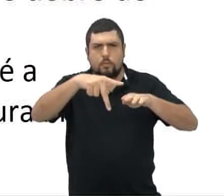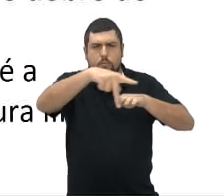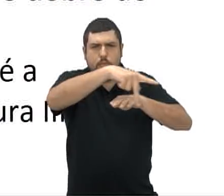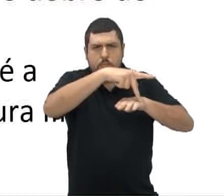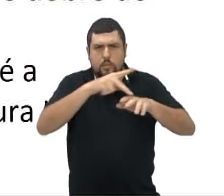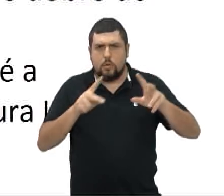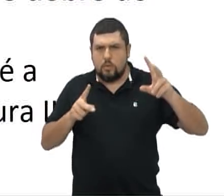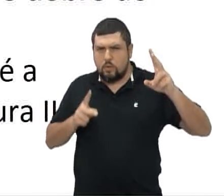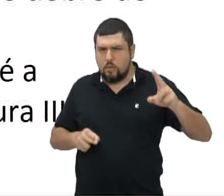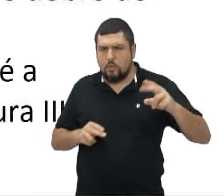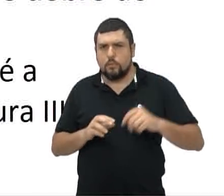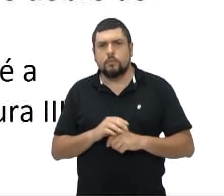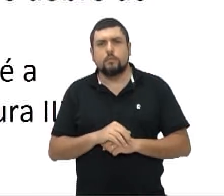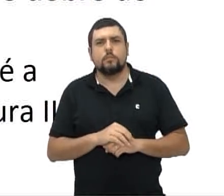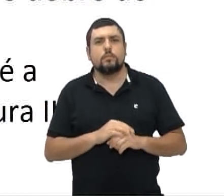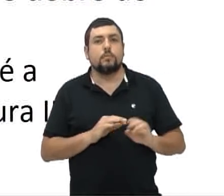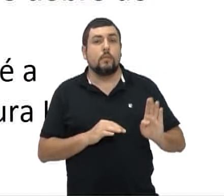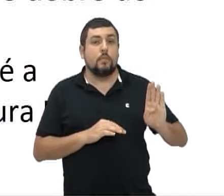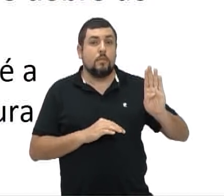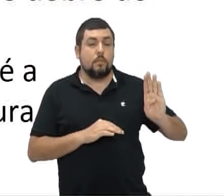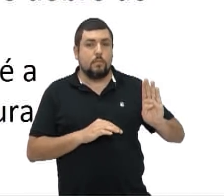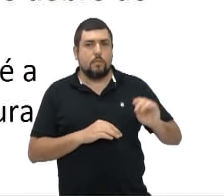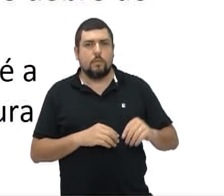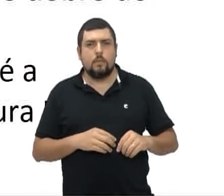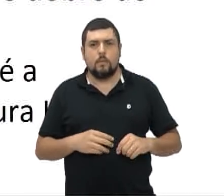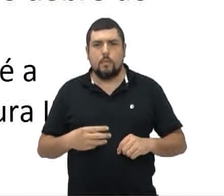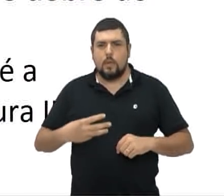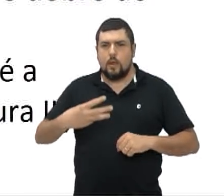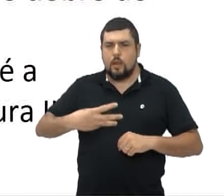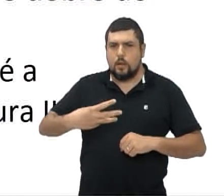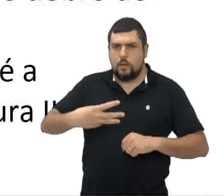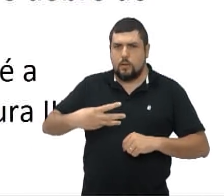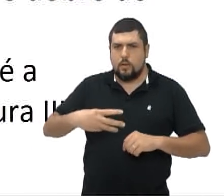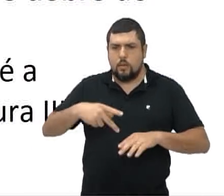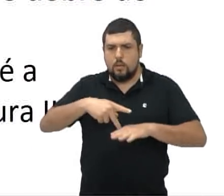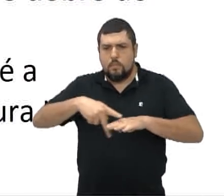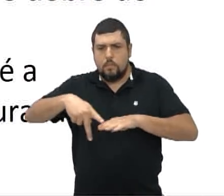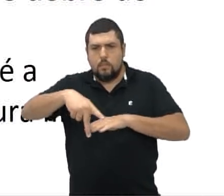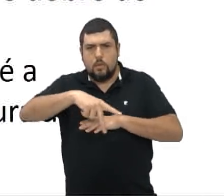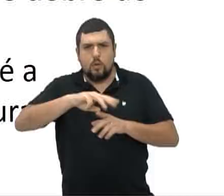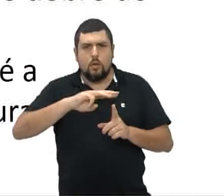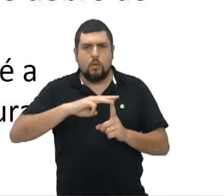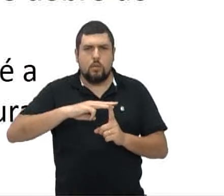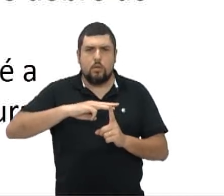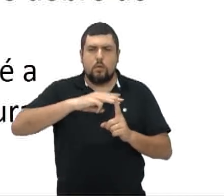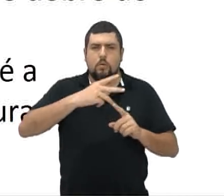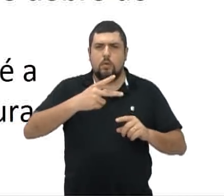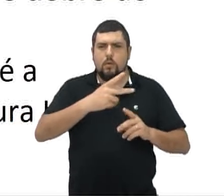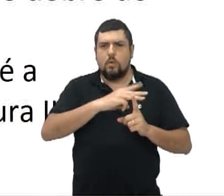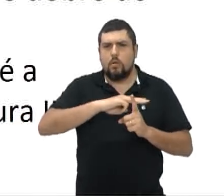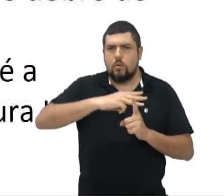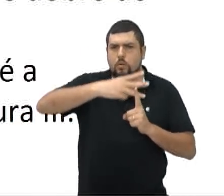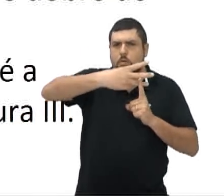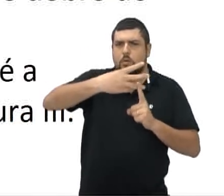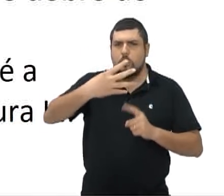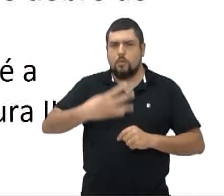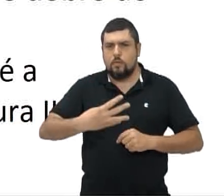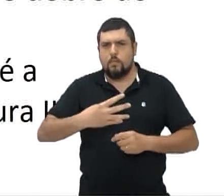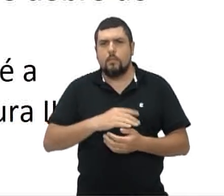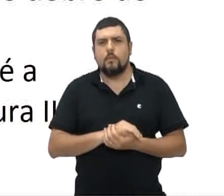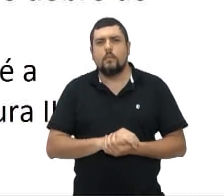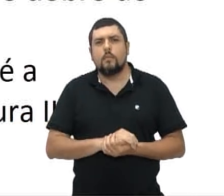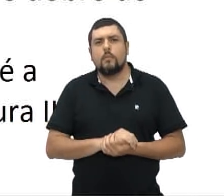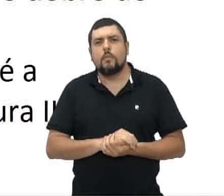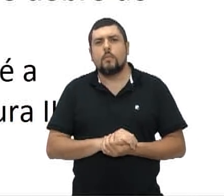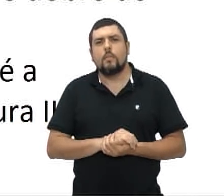letra B, o perímetro da figura 3 é o triplo do perímetro da figura 4. A letra C,